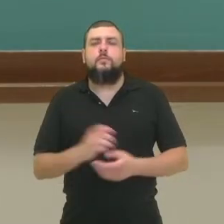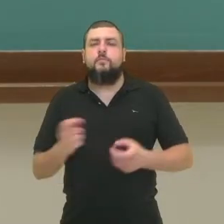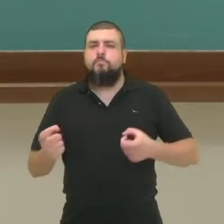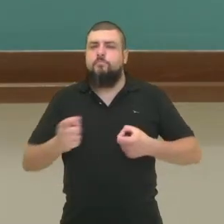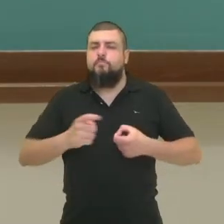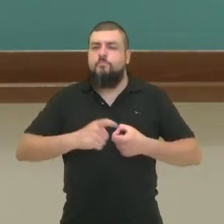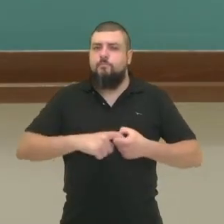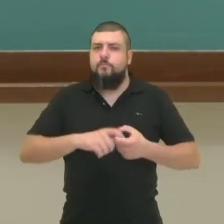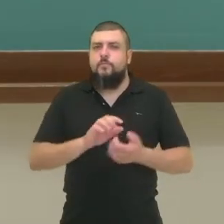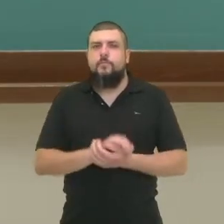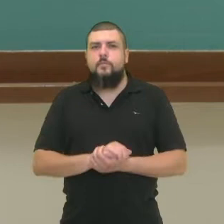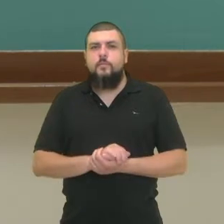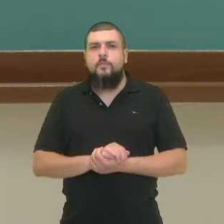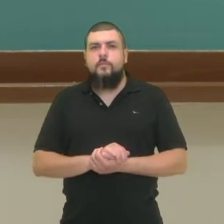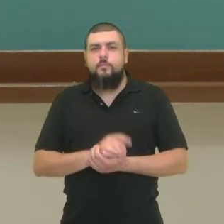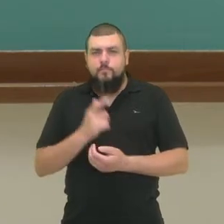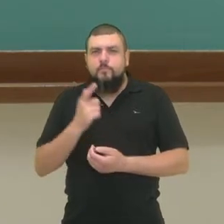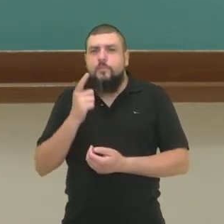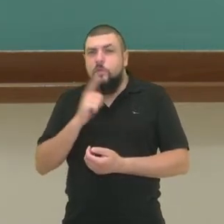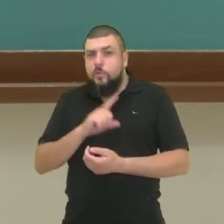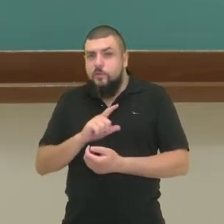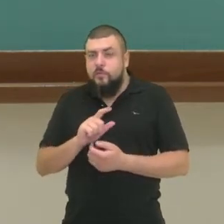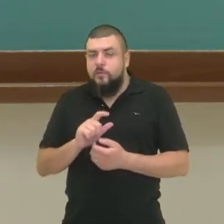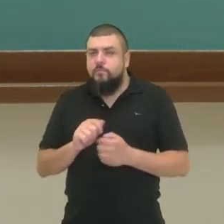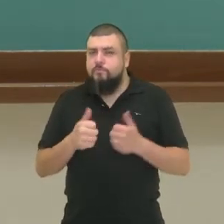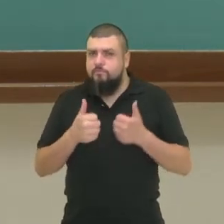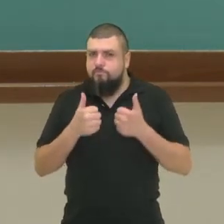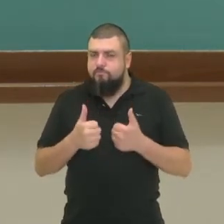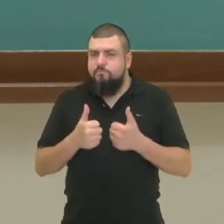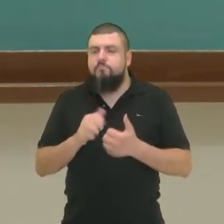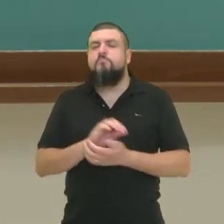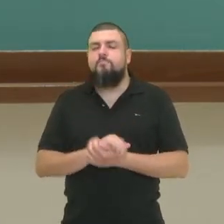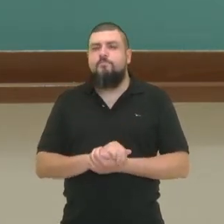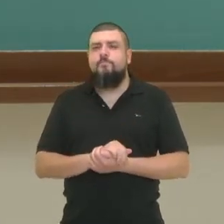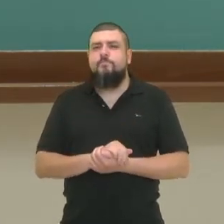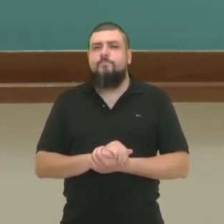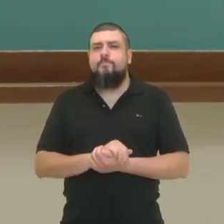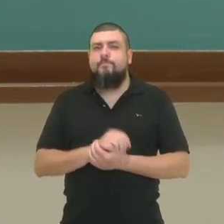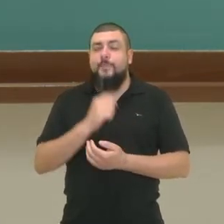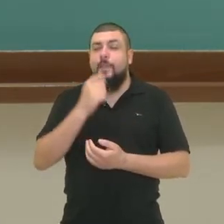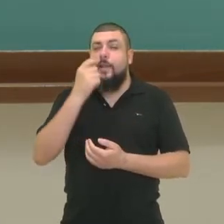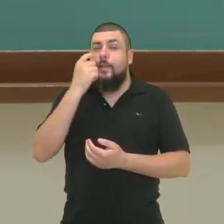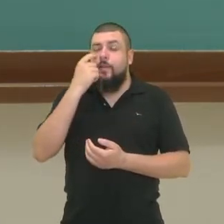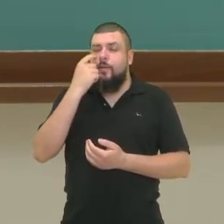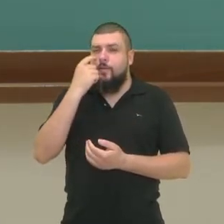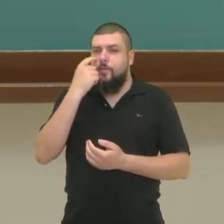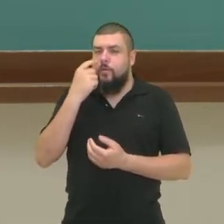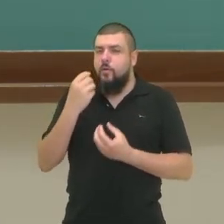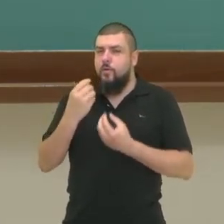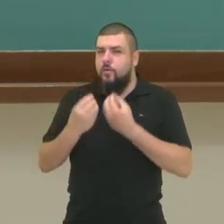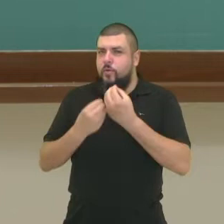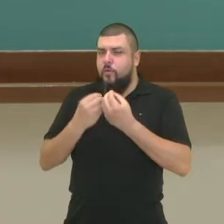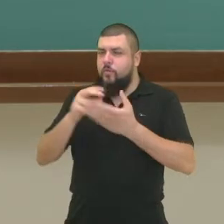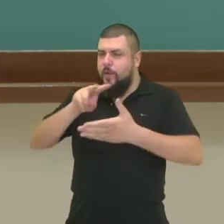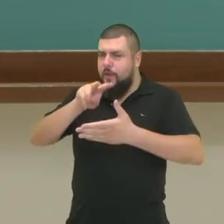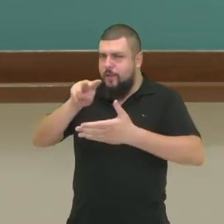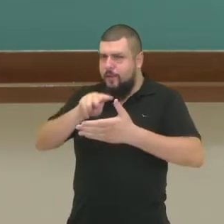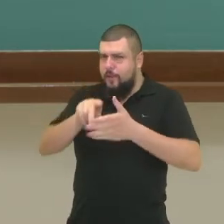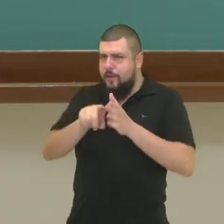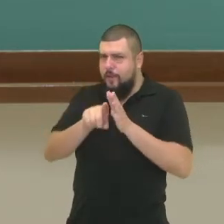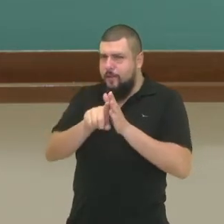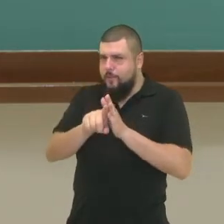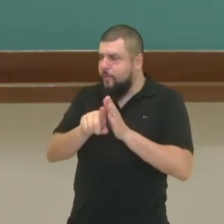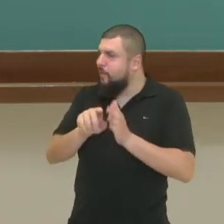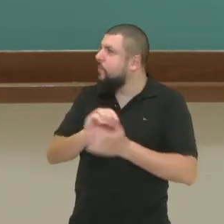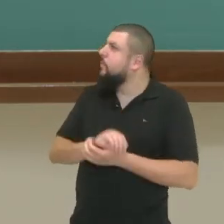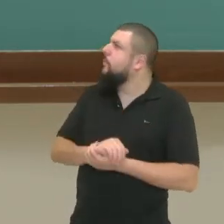Voltei, conseguiu? Fez direitinho? Olha só a proposta. De que forma as entidades sociais estão